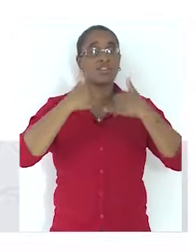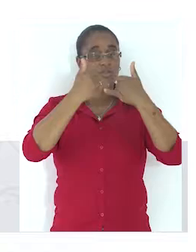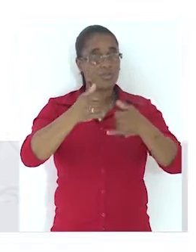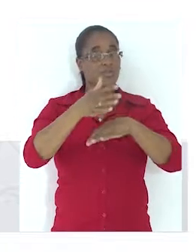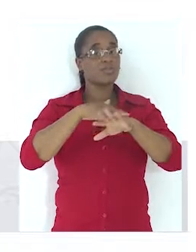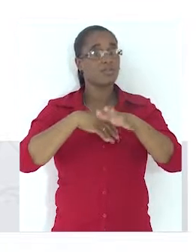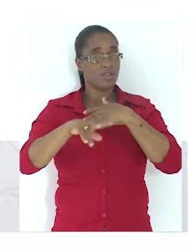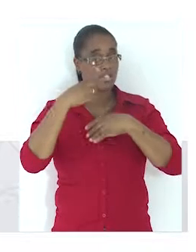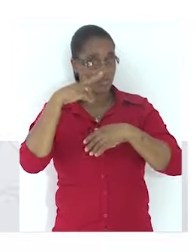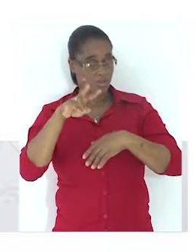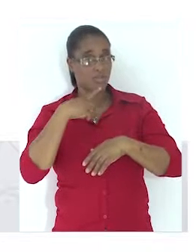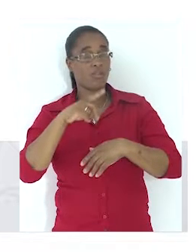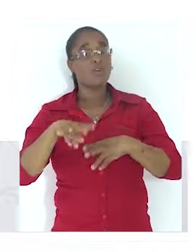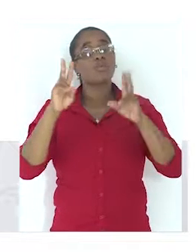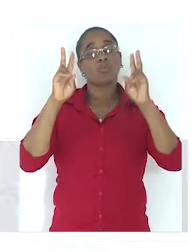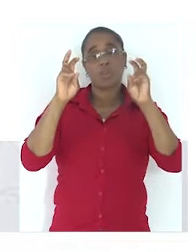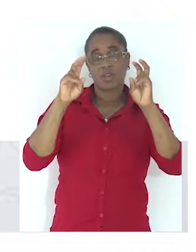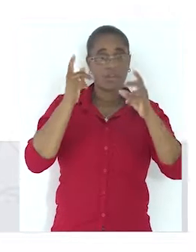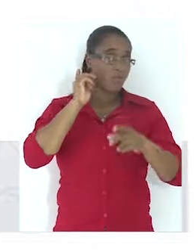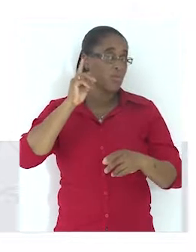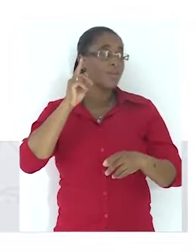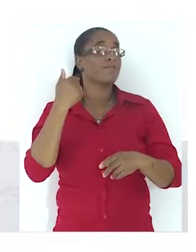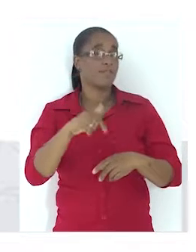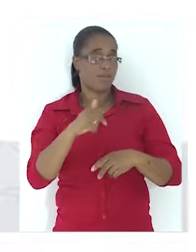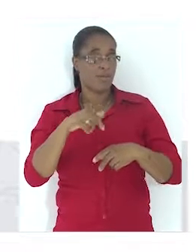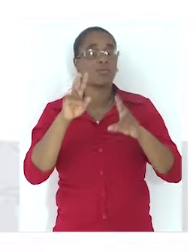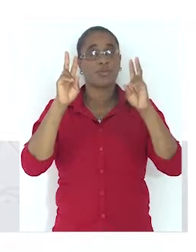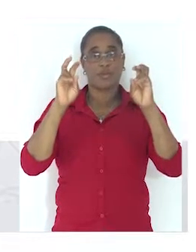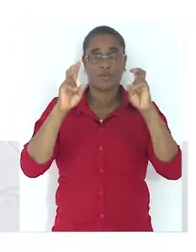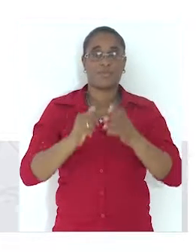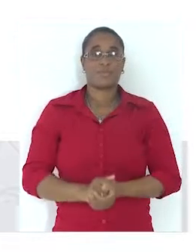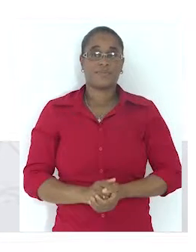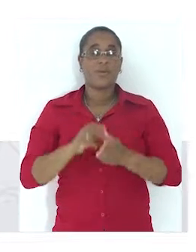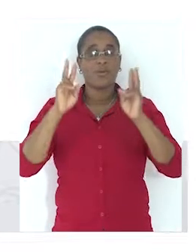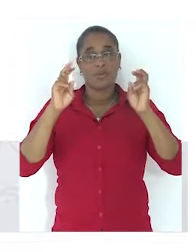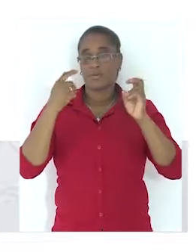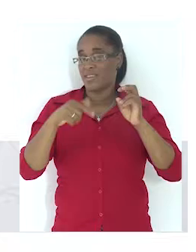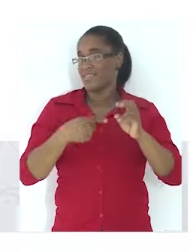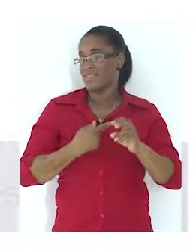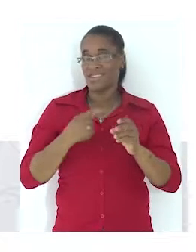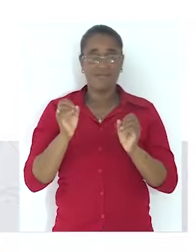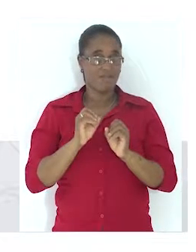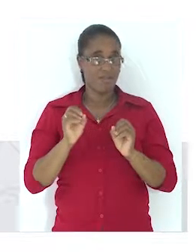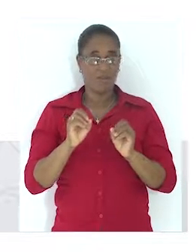título. Temos que ter um título. É importante ter um título. E o título não tem que ser